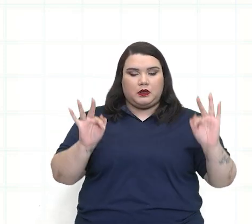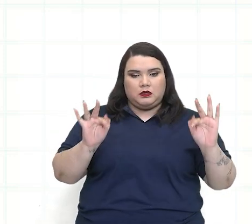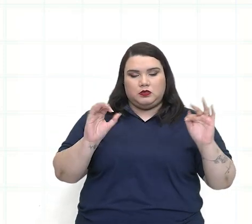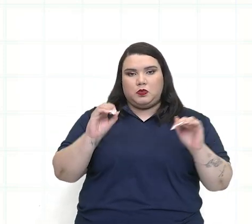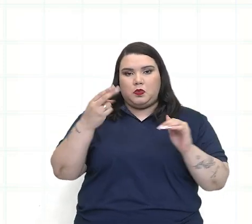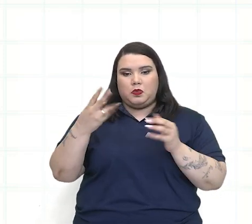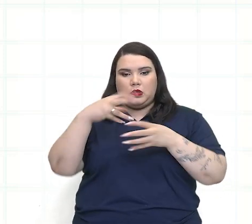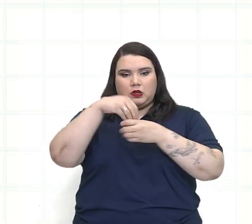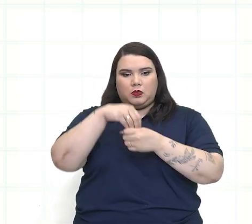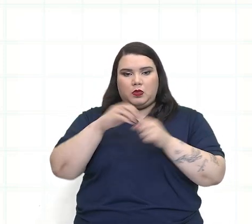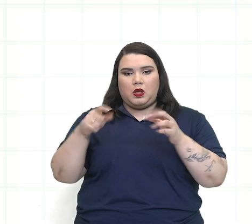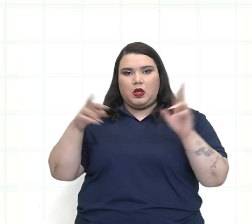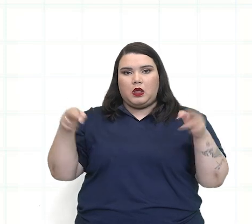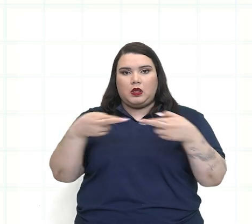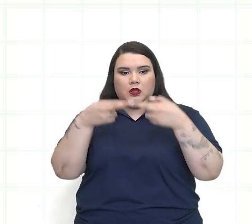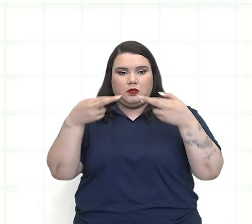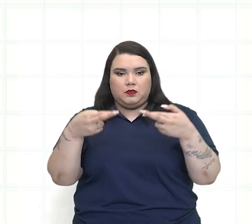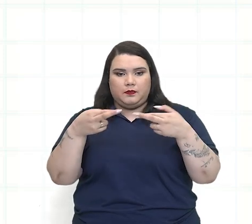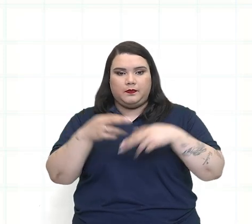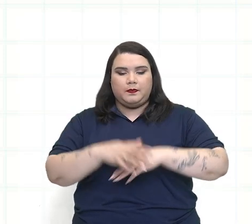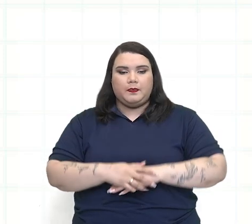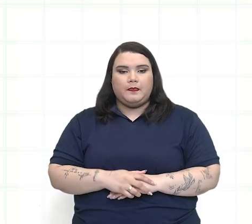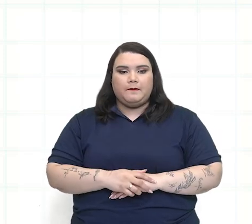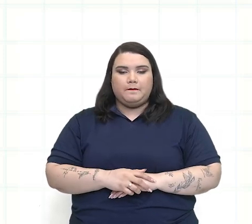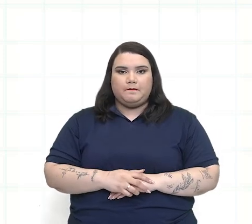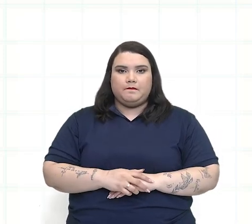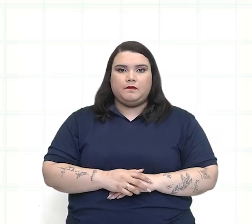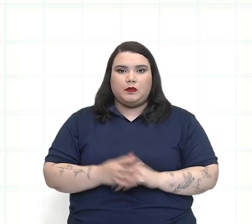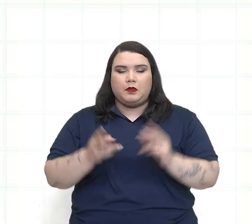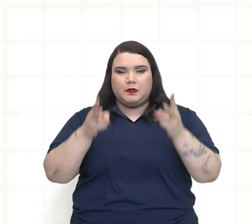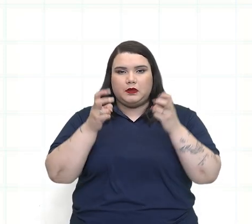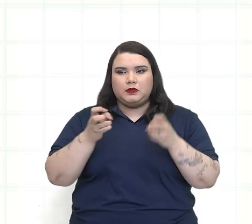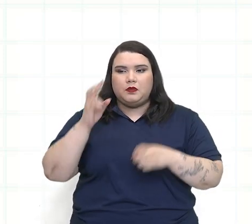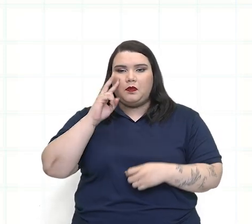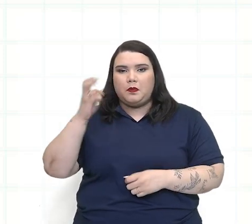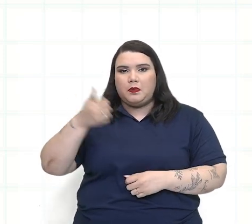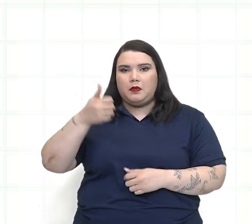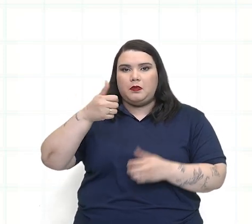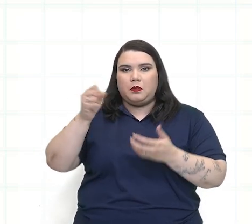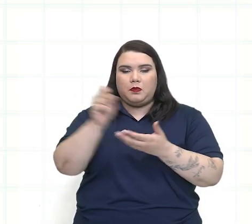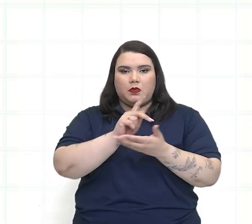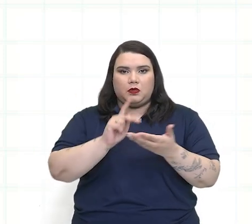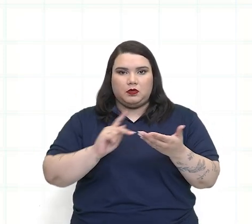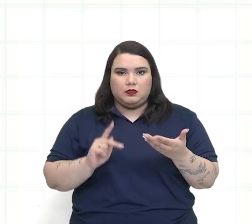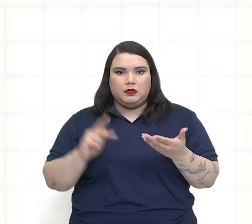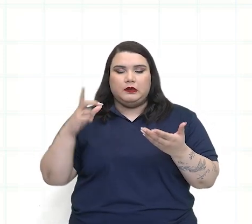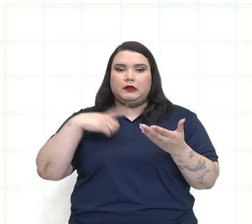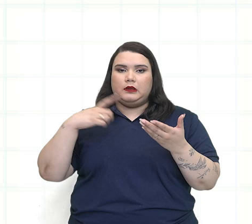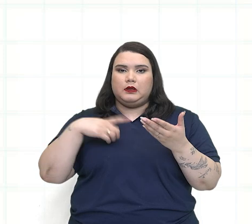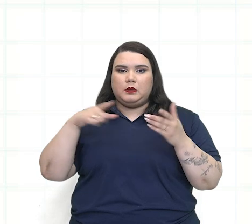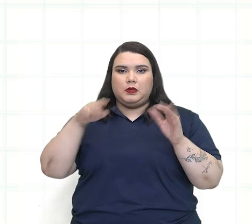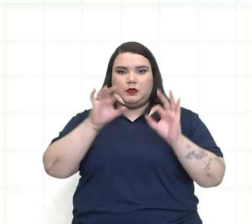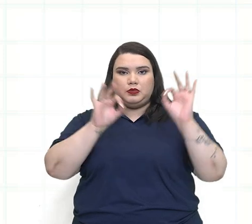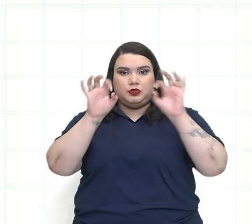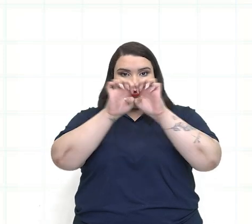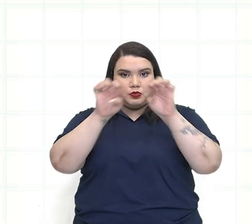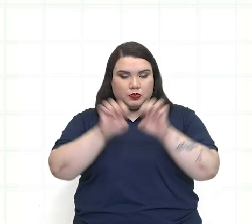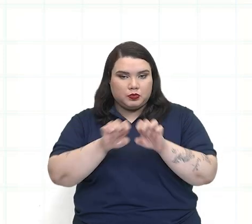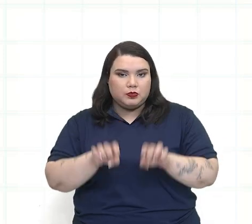de rima interna do verso. Como nós vimos, né, o primeiro poema havia essa organização,